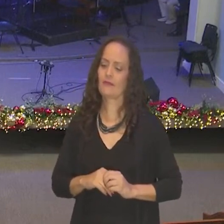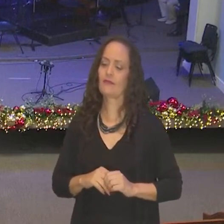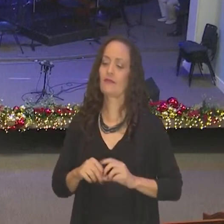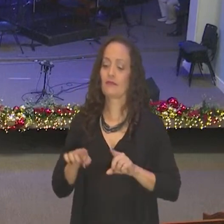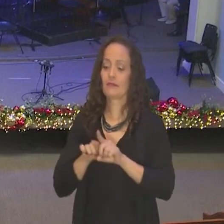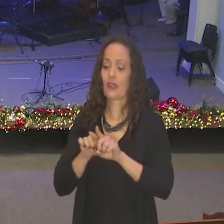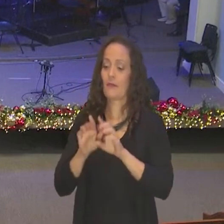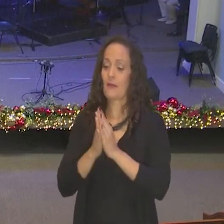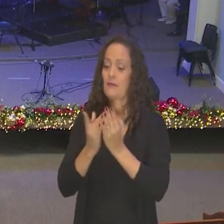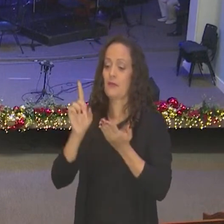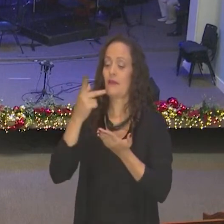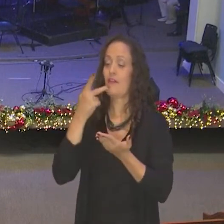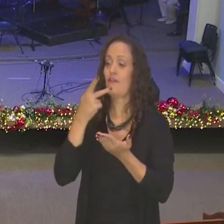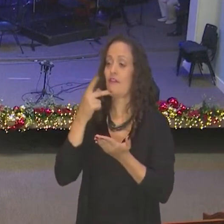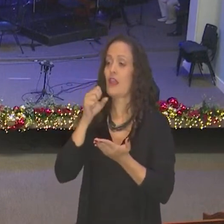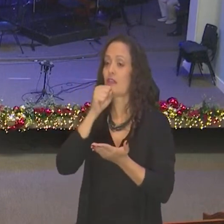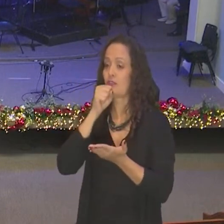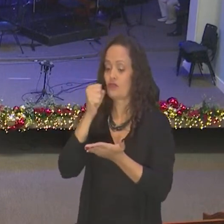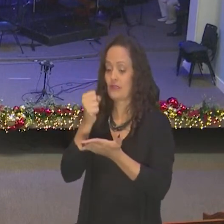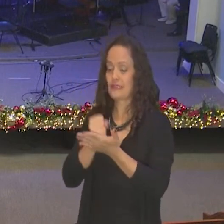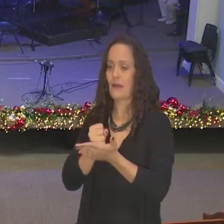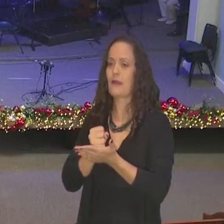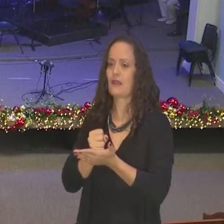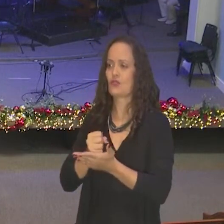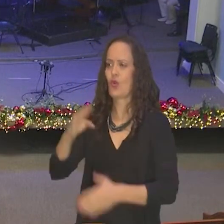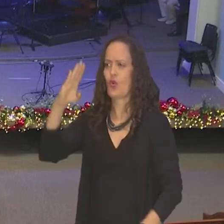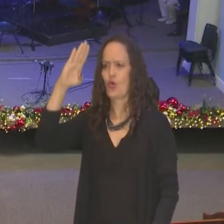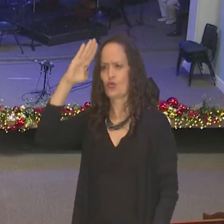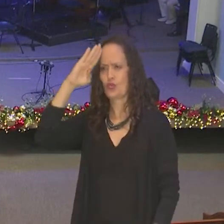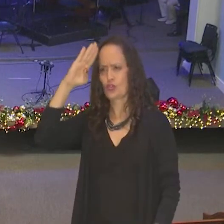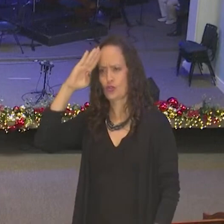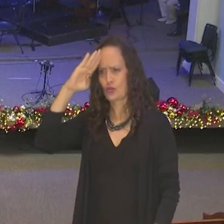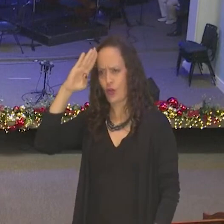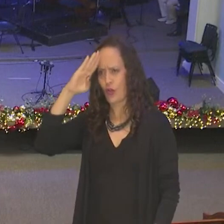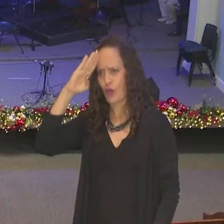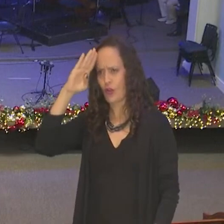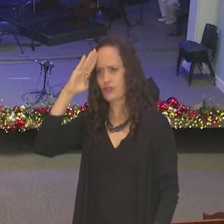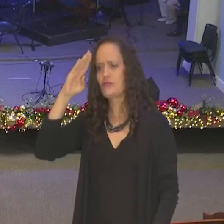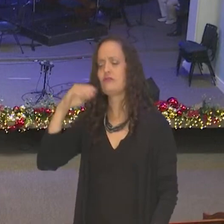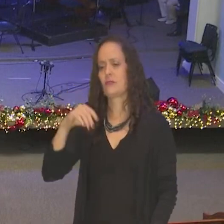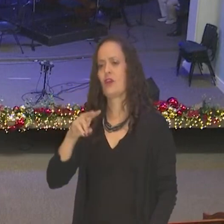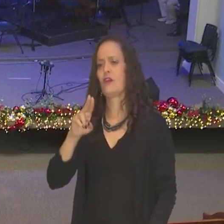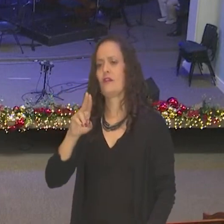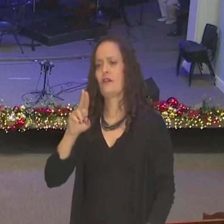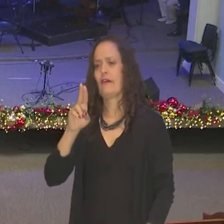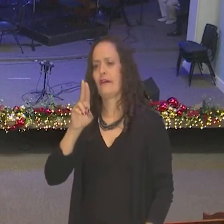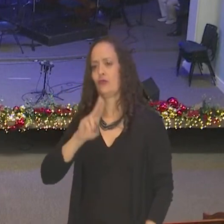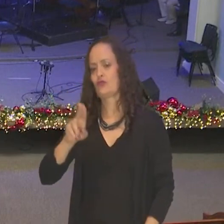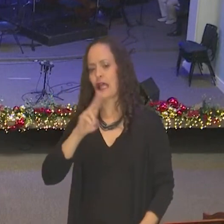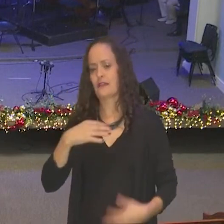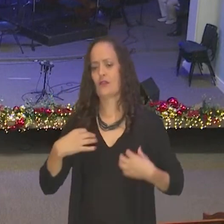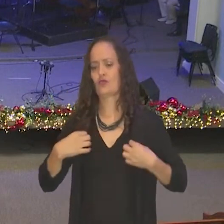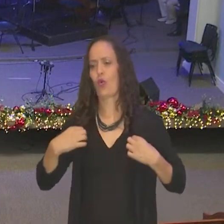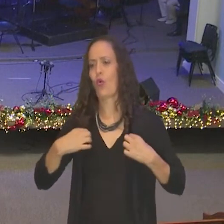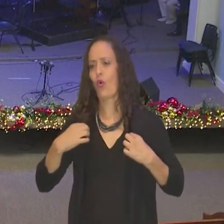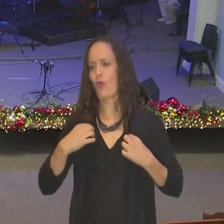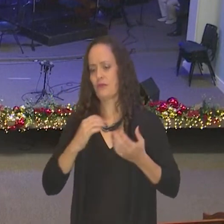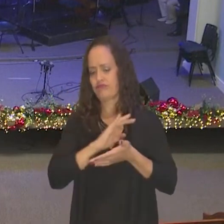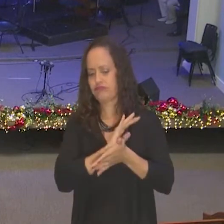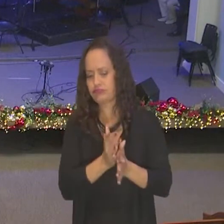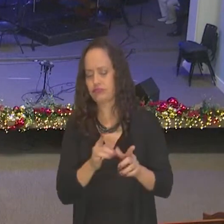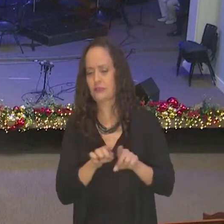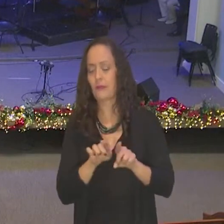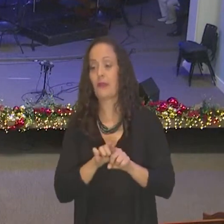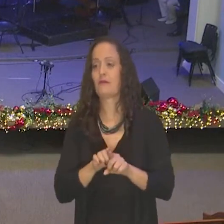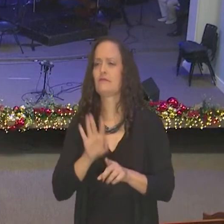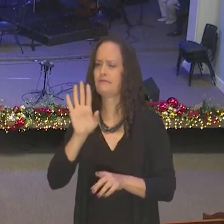no Antigo Testamento que os soldados lançariam sorte sobre suas roupas. Como nós podemos ver, irmãos, o